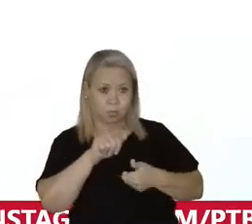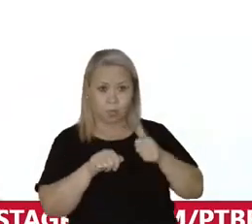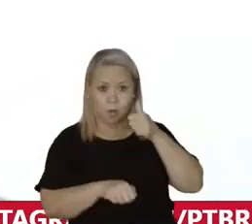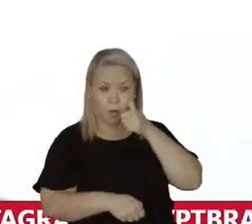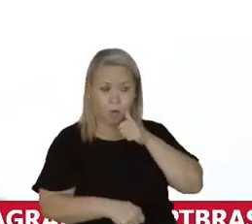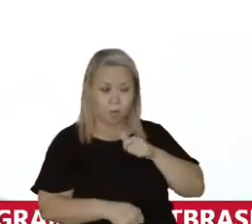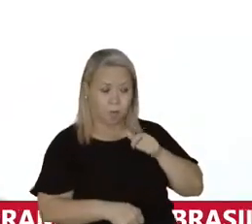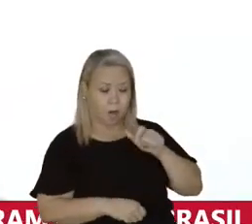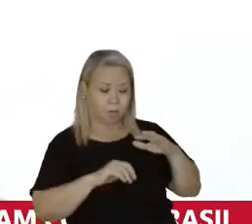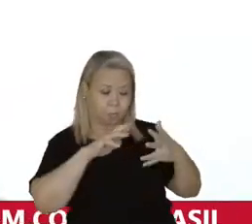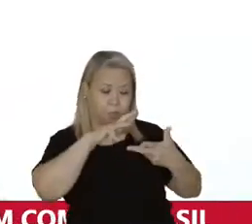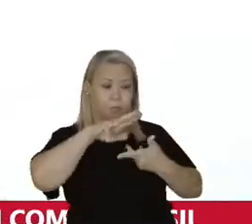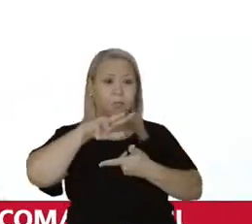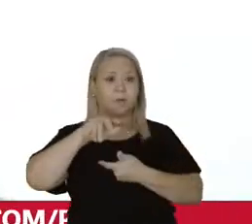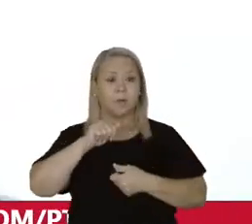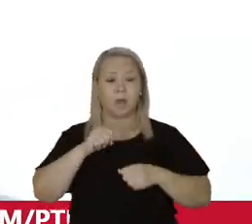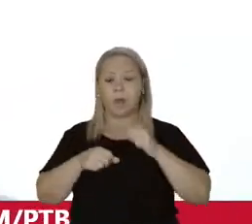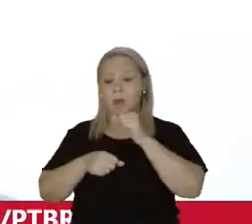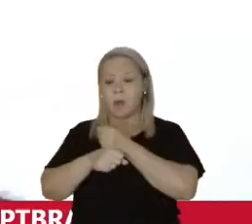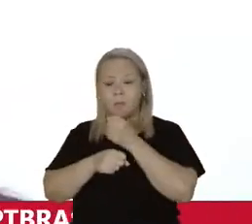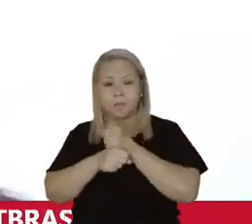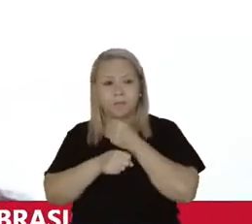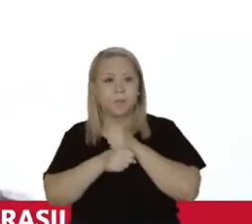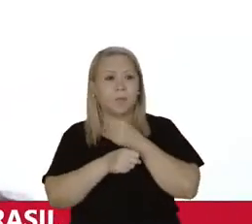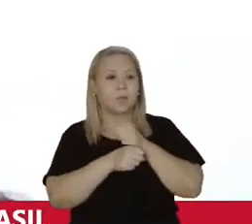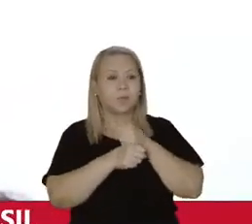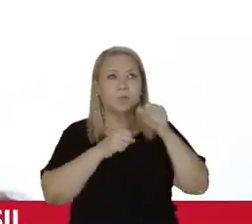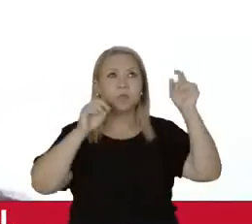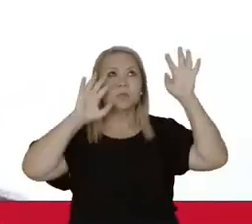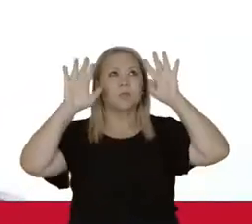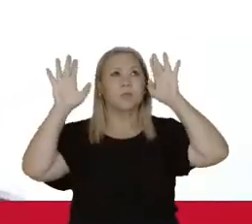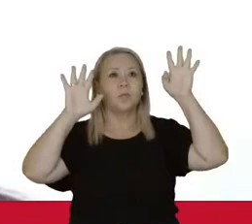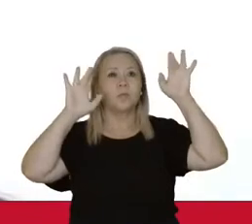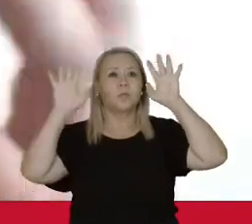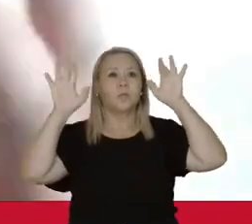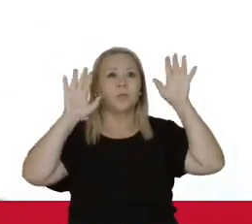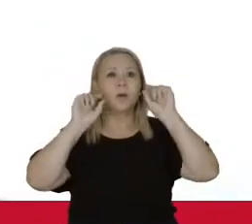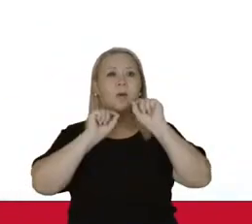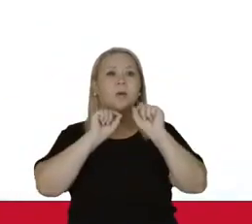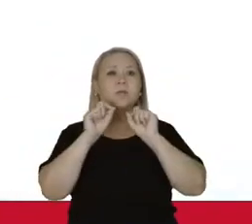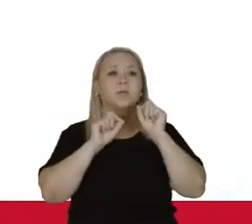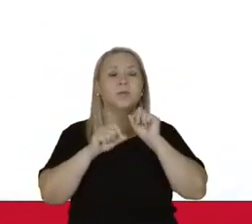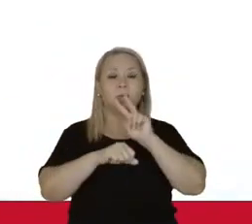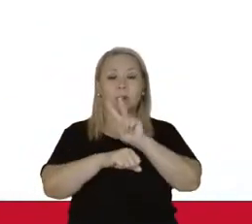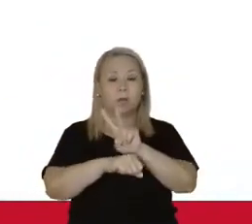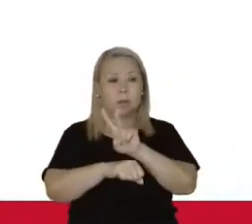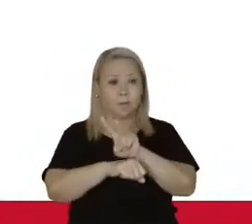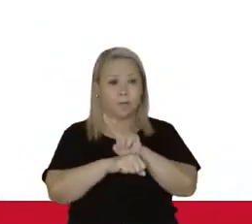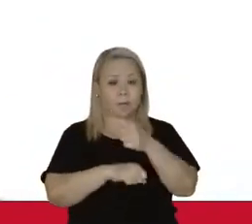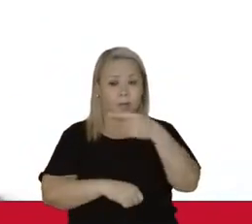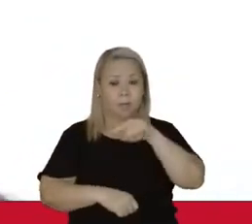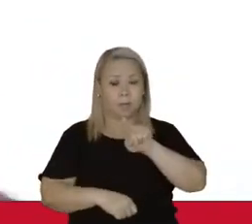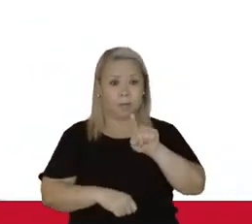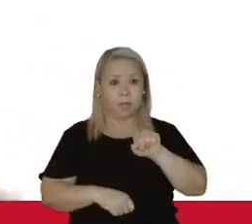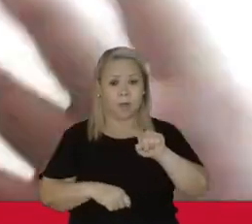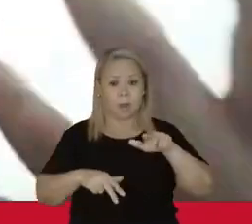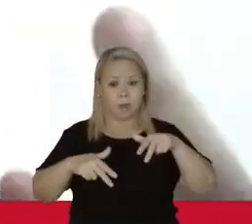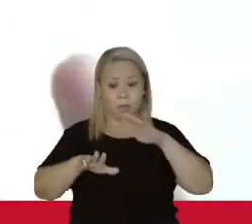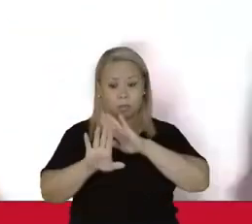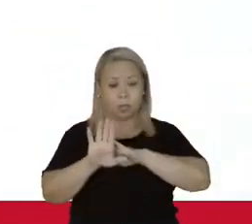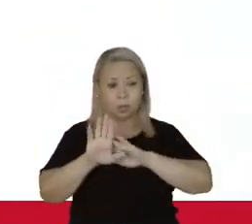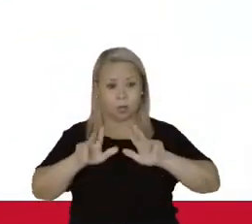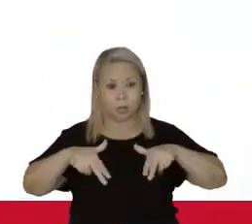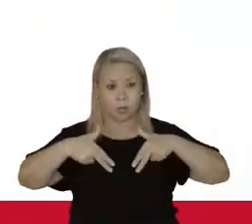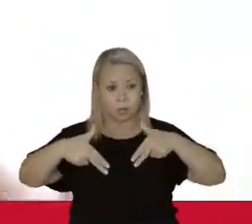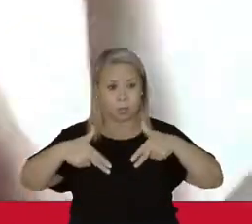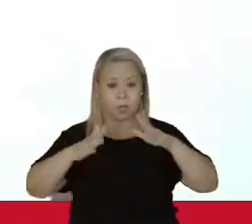mulher universal construída no imaginário de quem defende essa ideia de ideologia de gênero, e existe